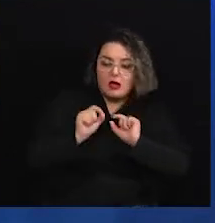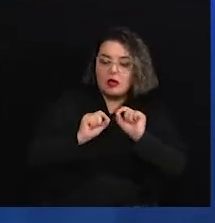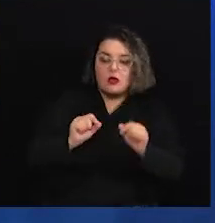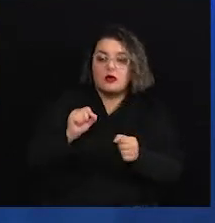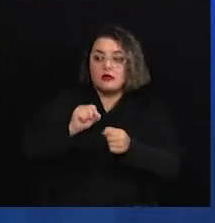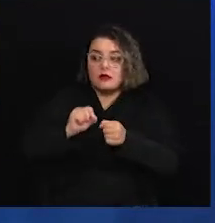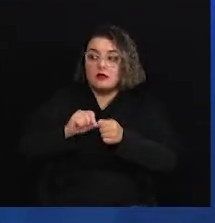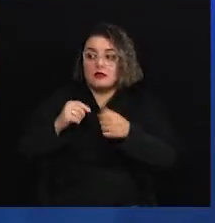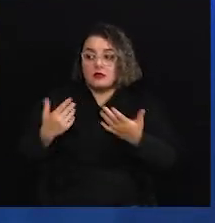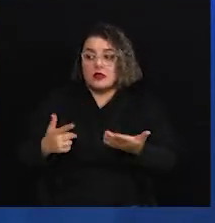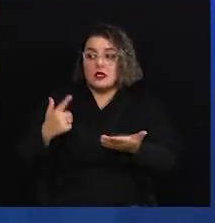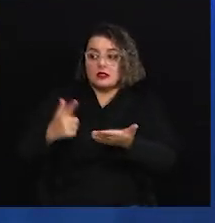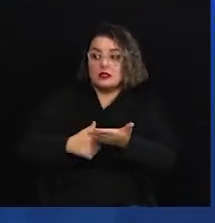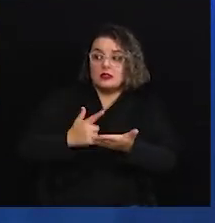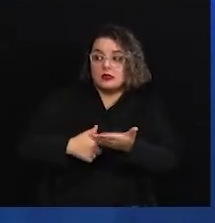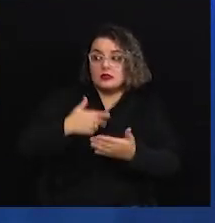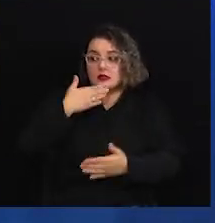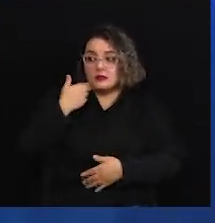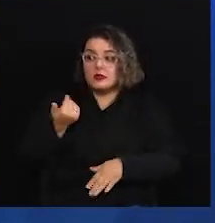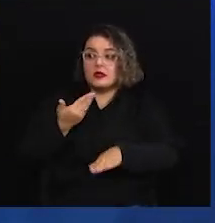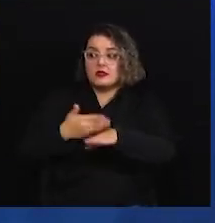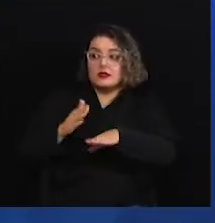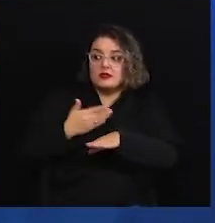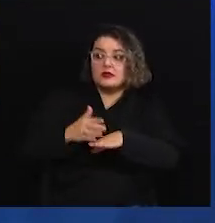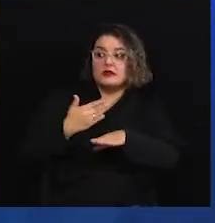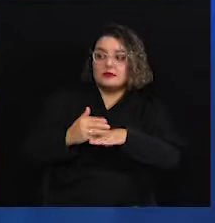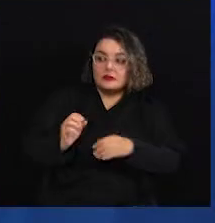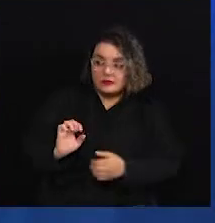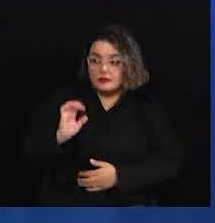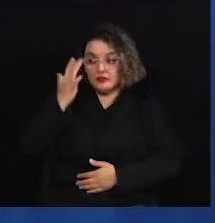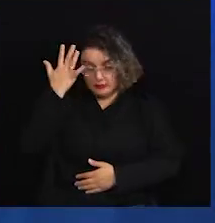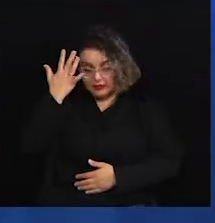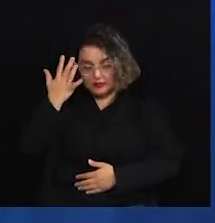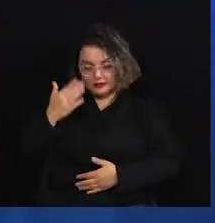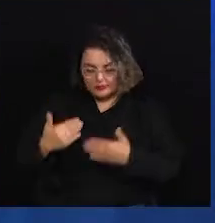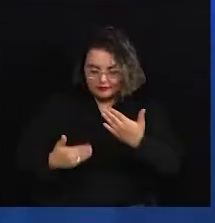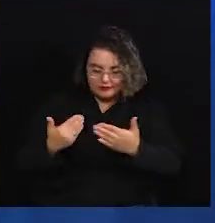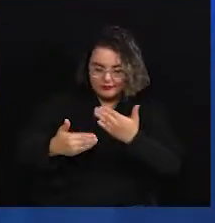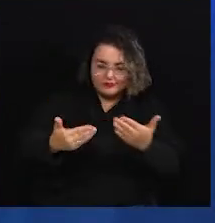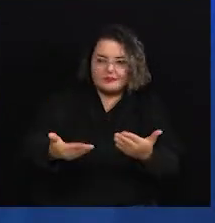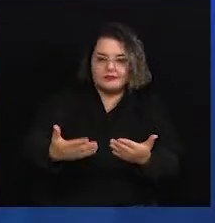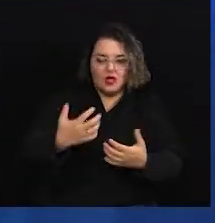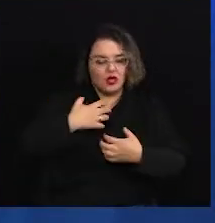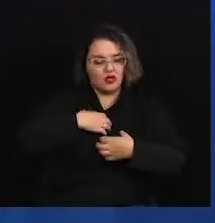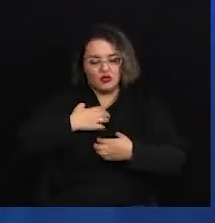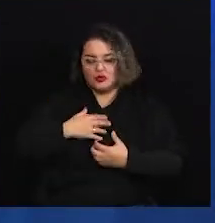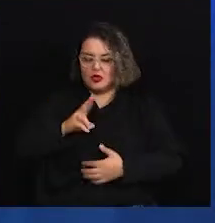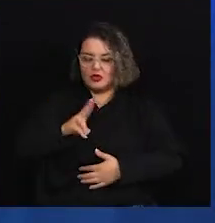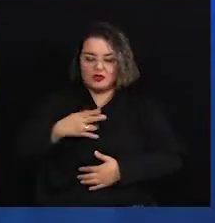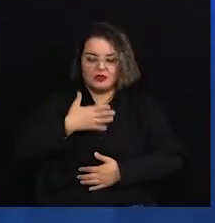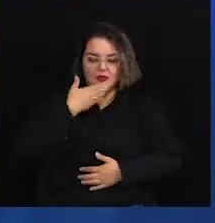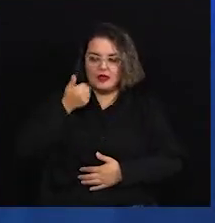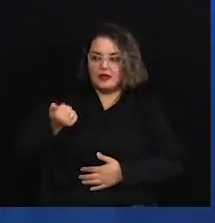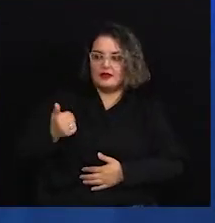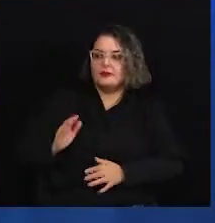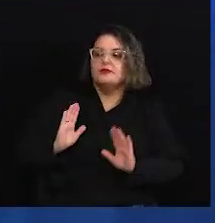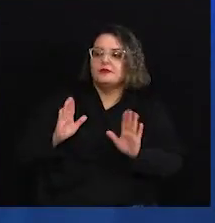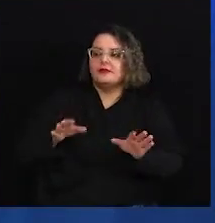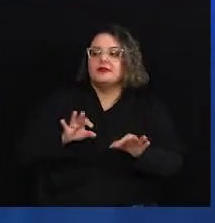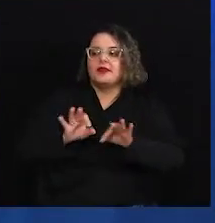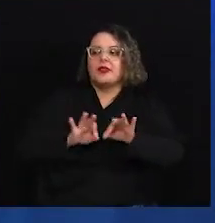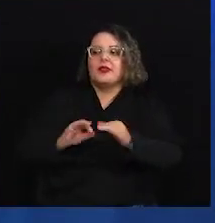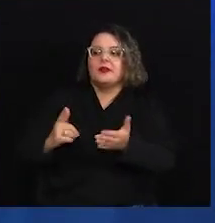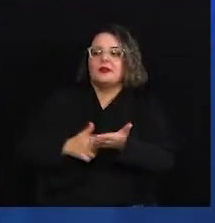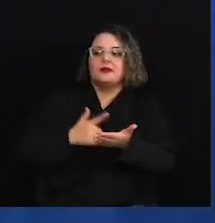se fazer, mas é um livro das melhores práticas que eu descobri nessa jornada e cada um aplica da melhor forma que achar.